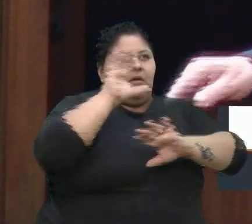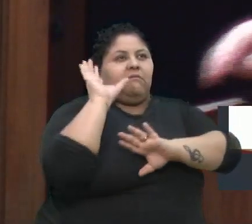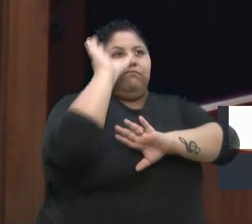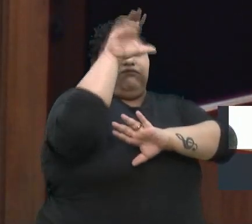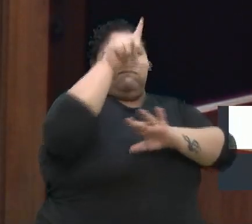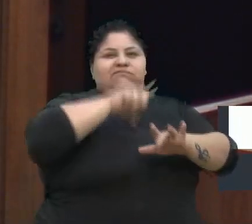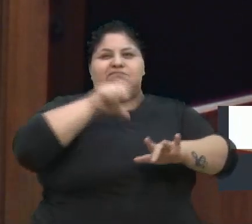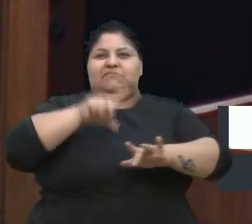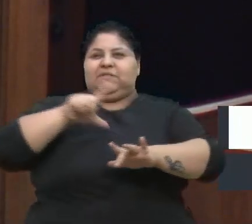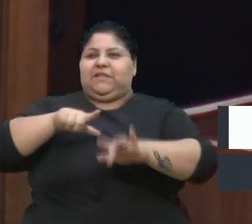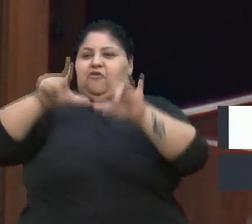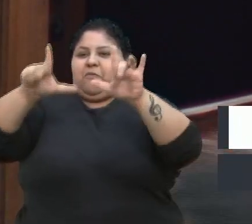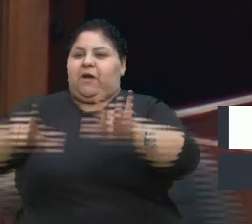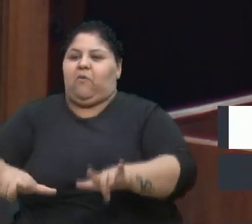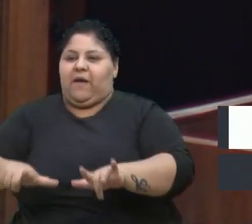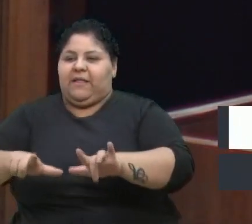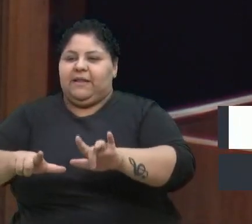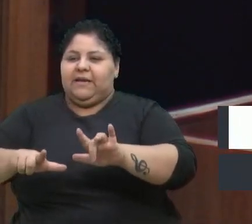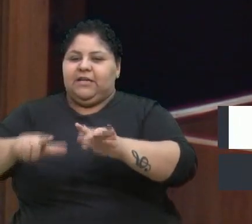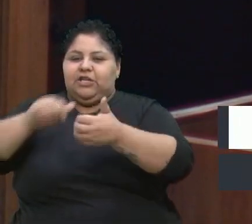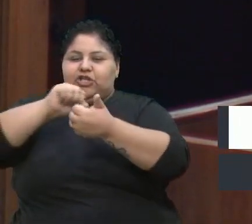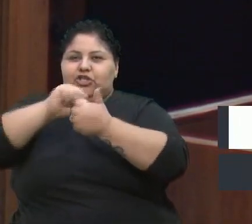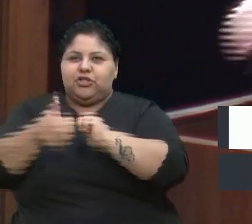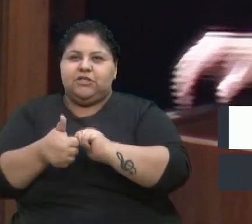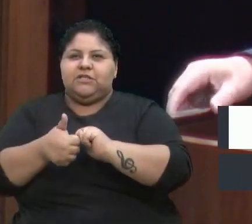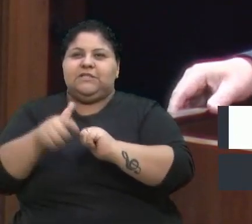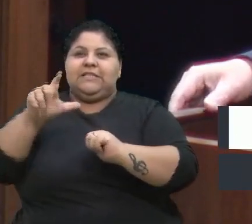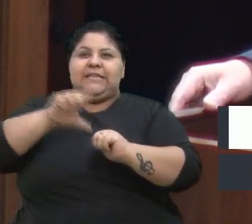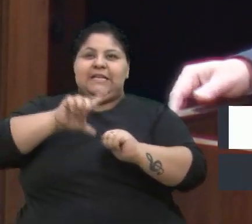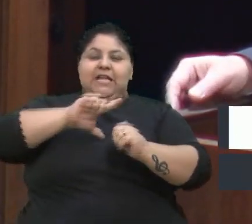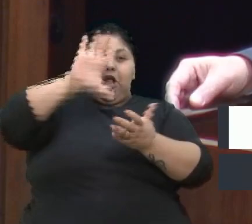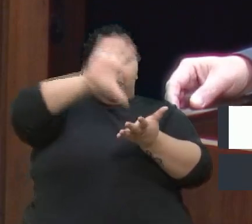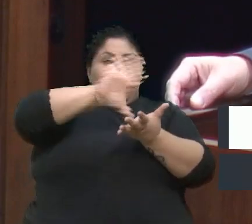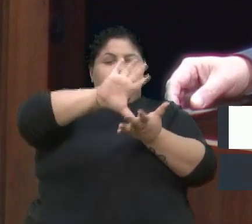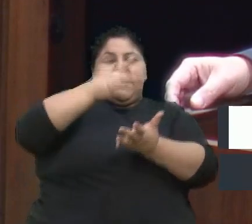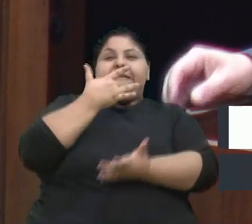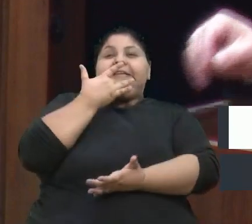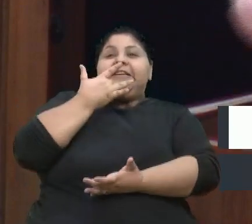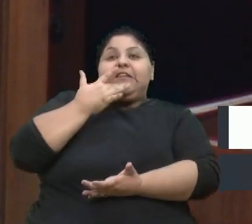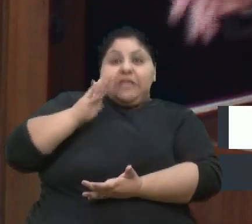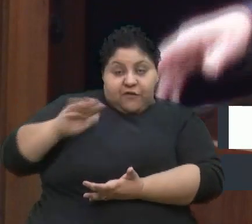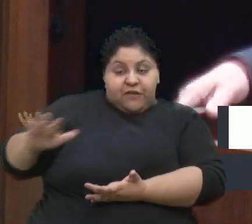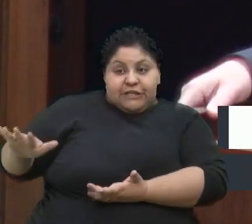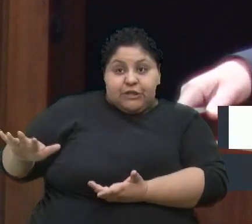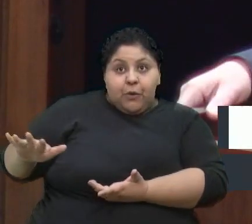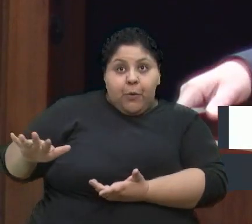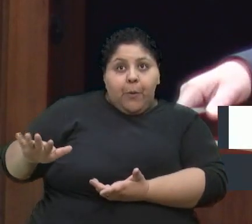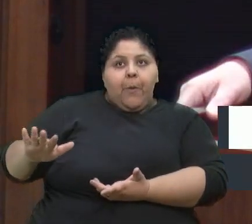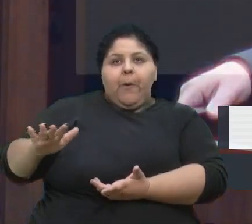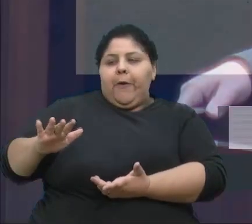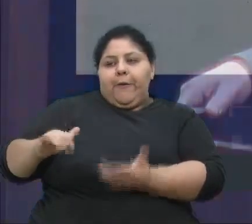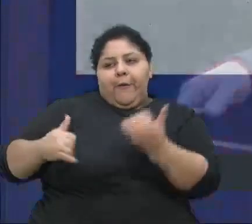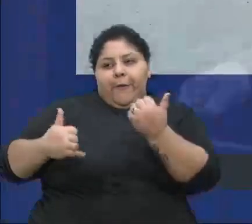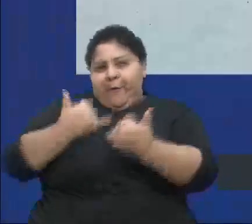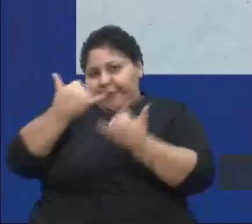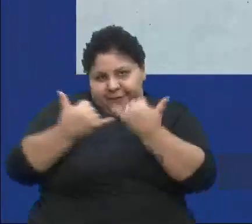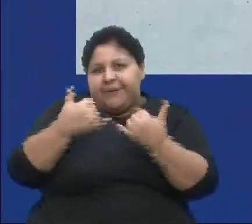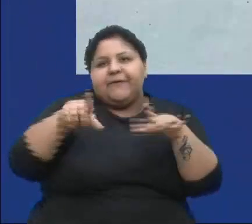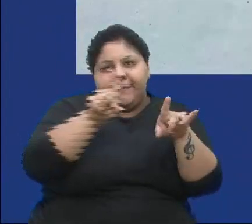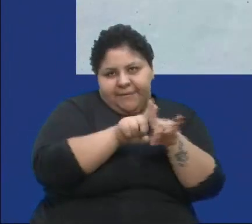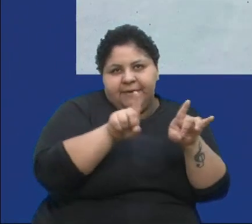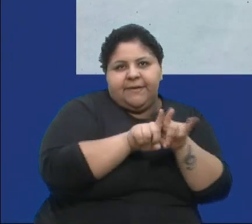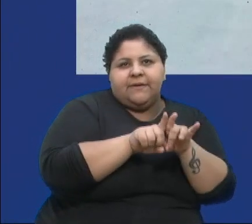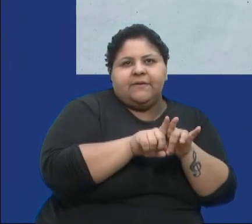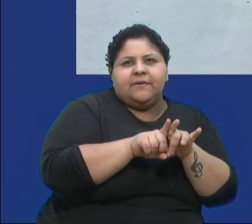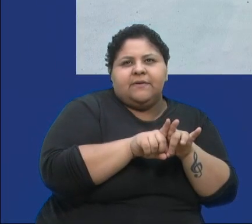quadra de futebol, tem uma praça infantil, uma pracinha infantil, onde as crianças podem brincar, e também existe